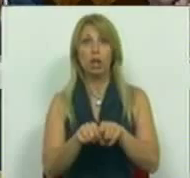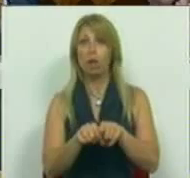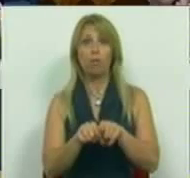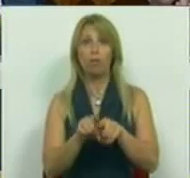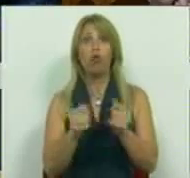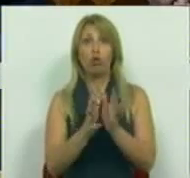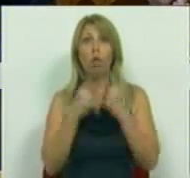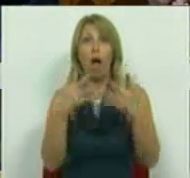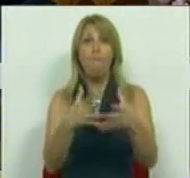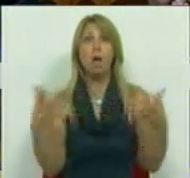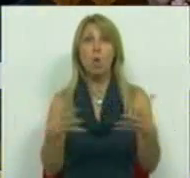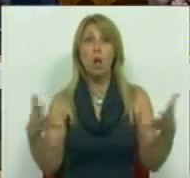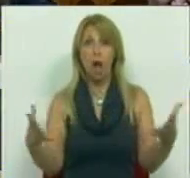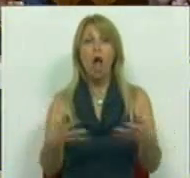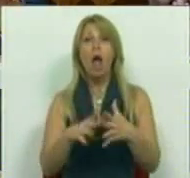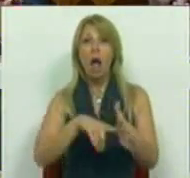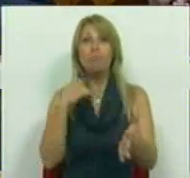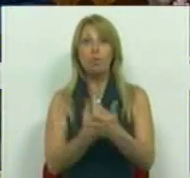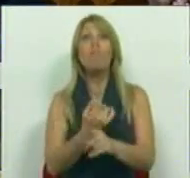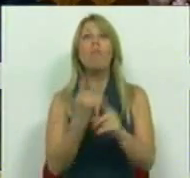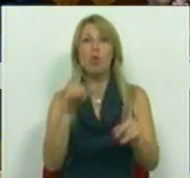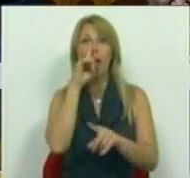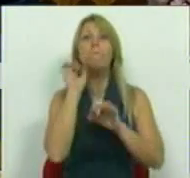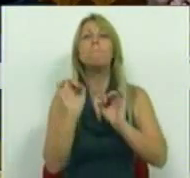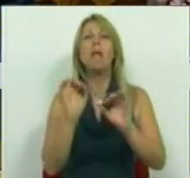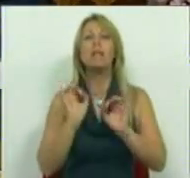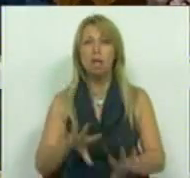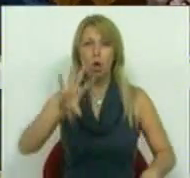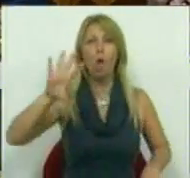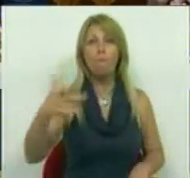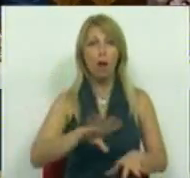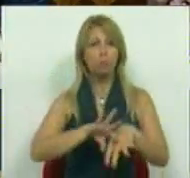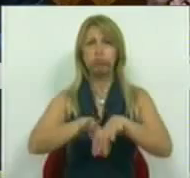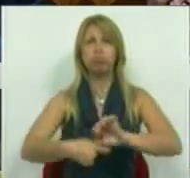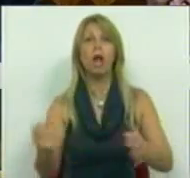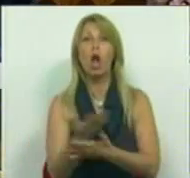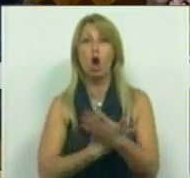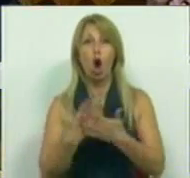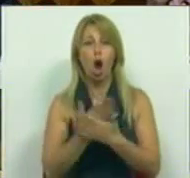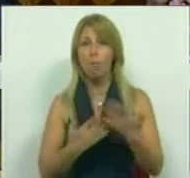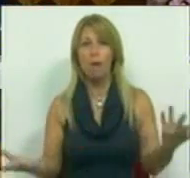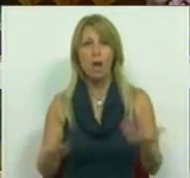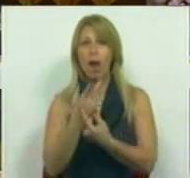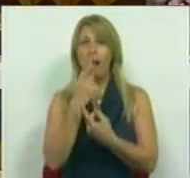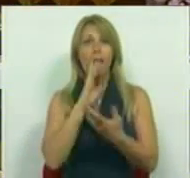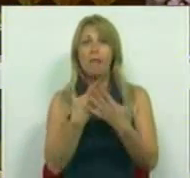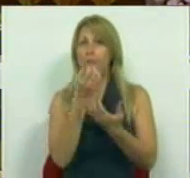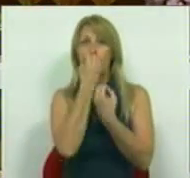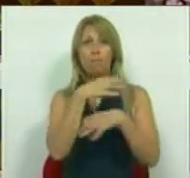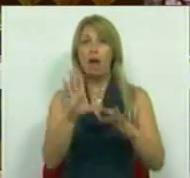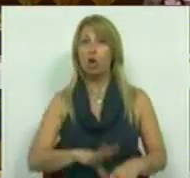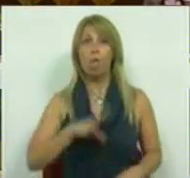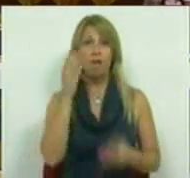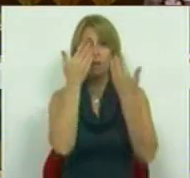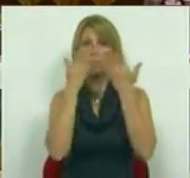porque mentiram ao seu país, porque destruíram a sua economia, porque desagregaram a confiança na democracia.